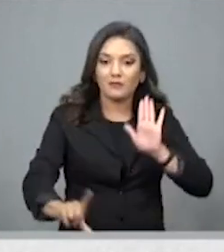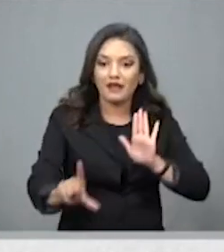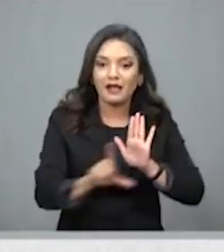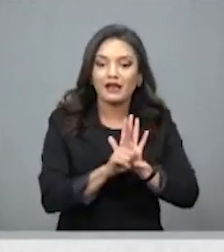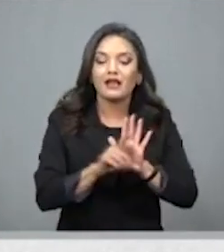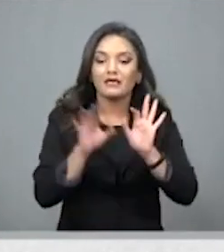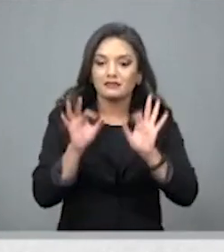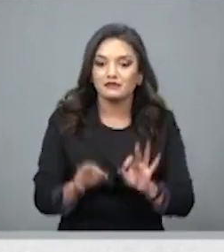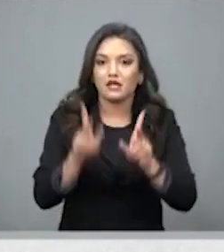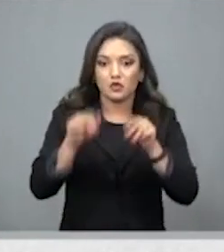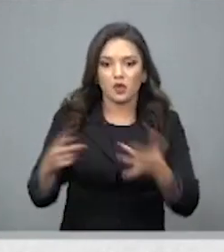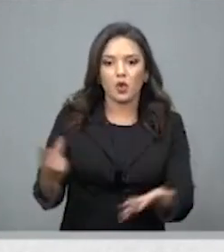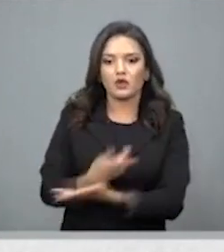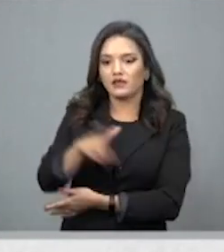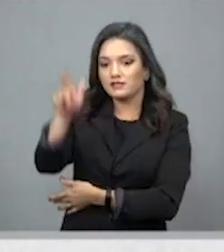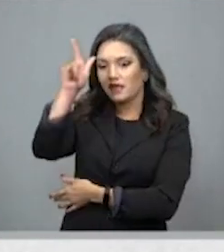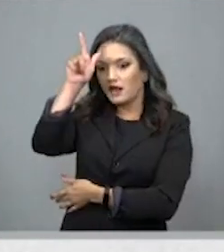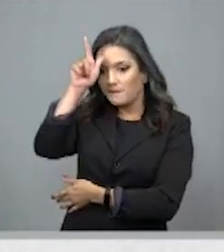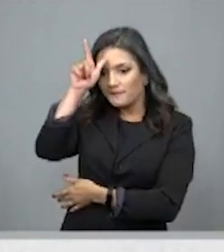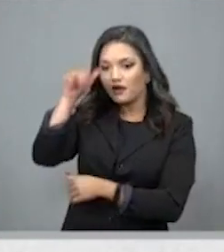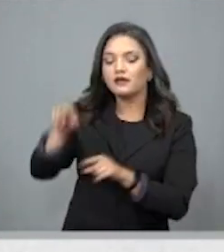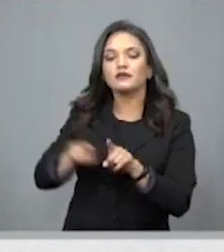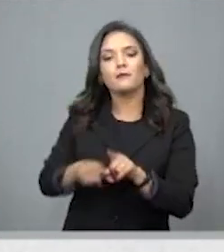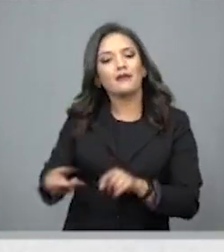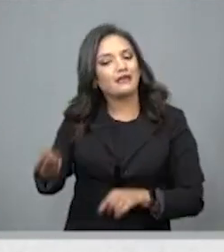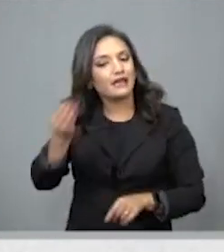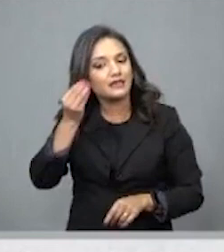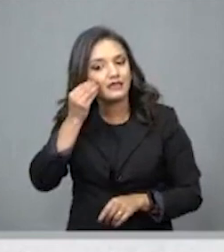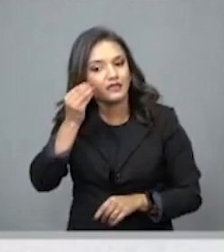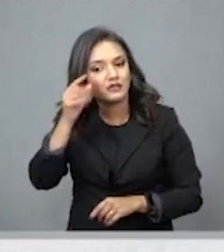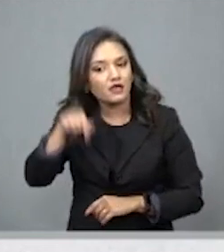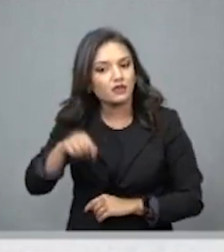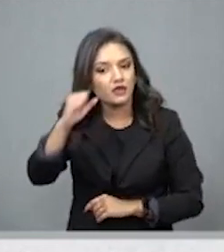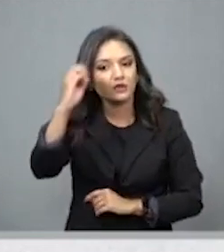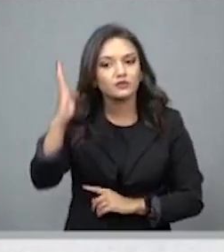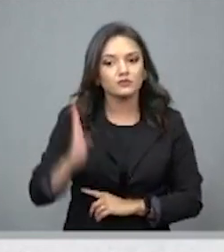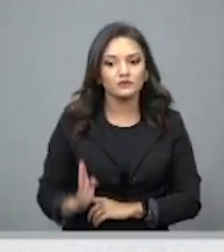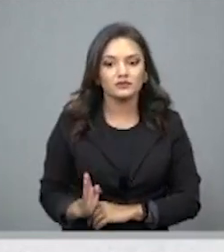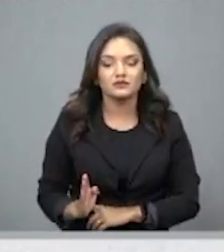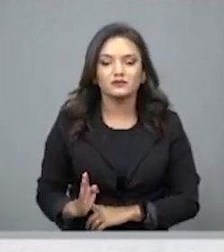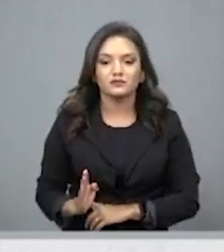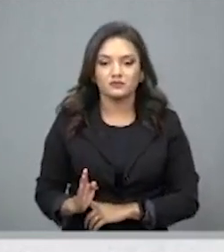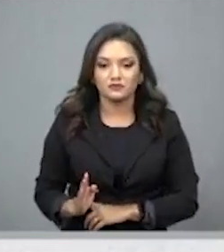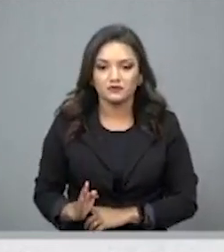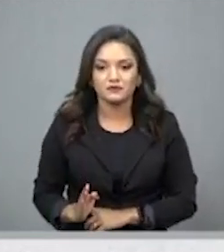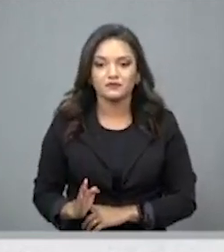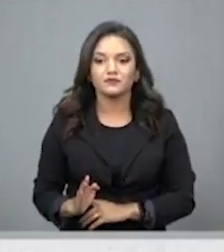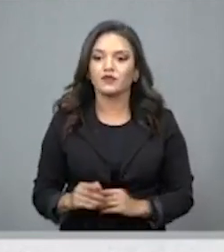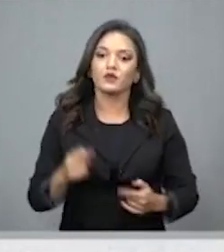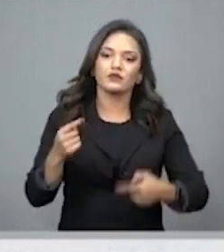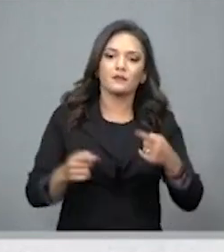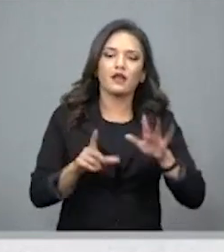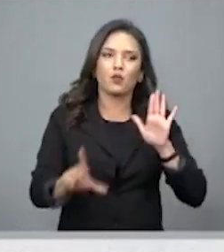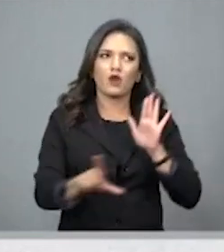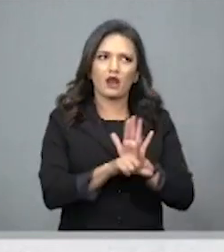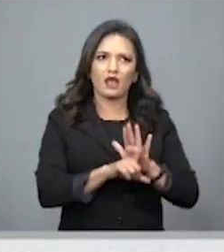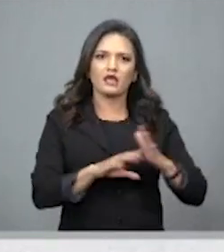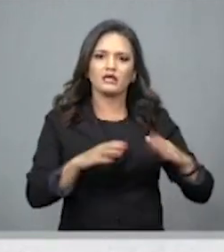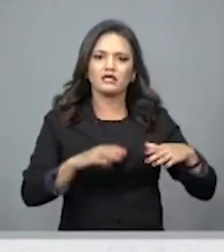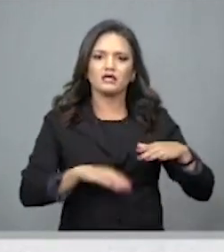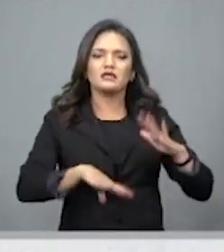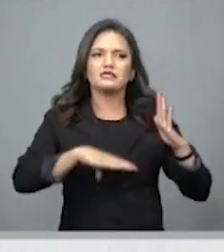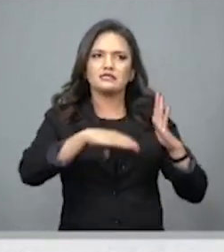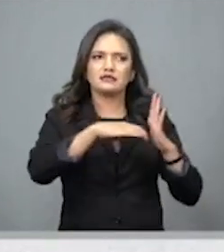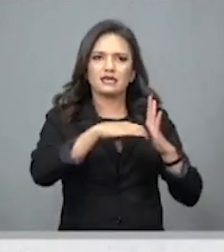como a Alemanha como se está tentando criar no Brasil com um debate de uma lei já aprovada no Senado e em